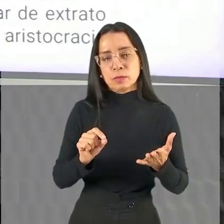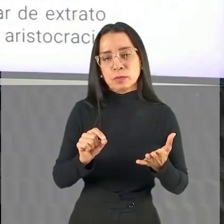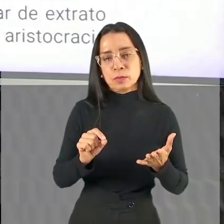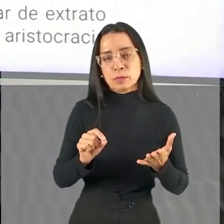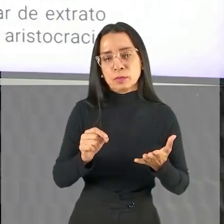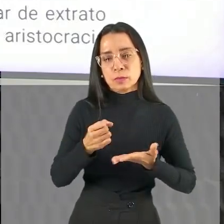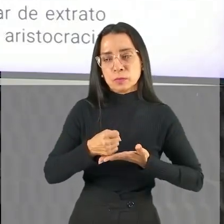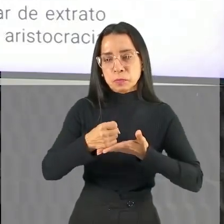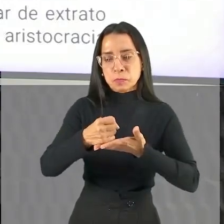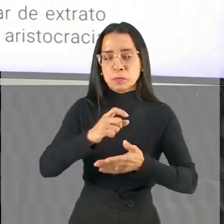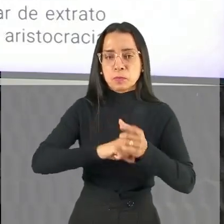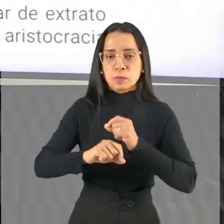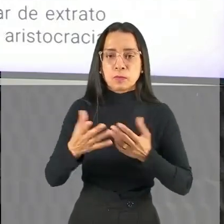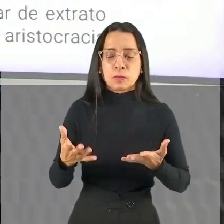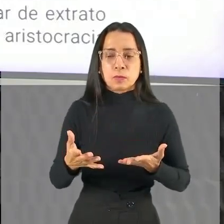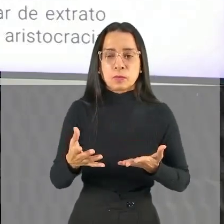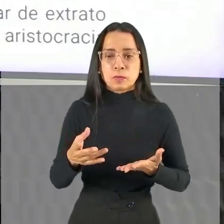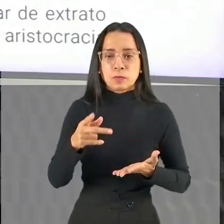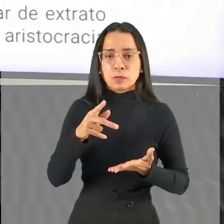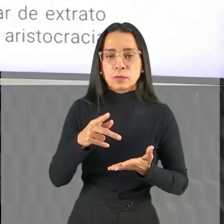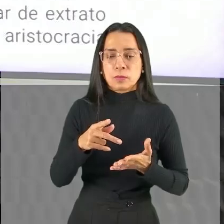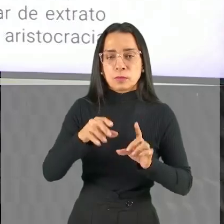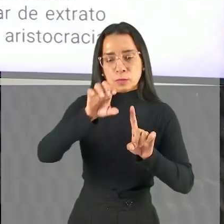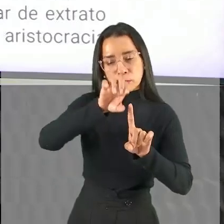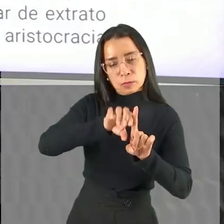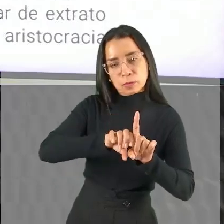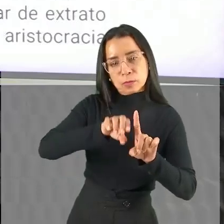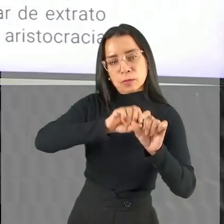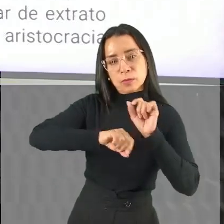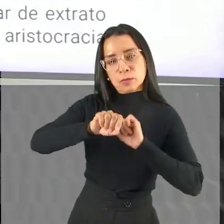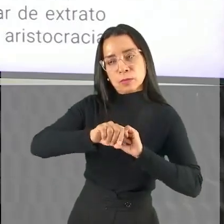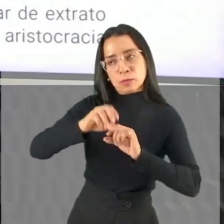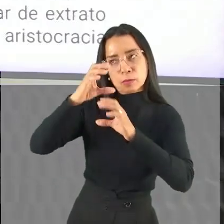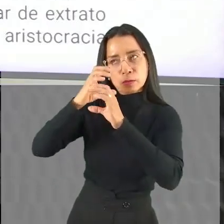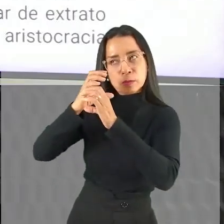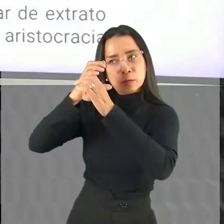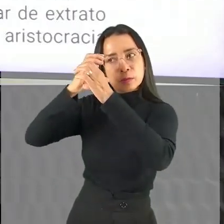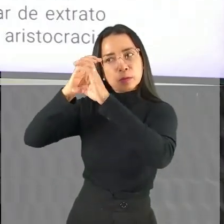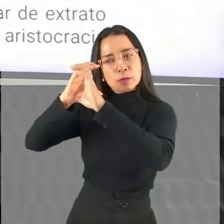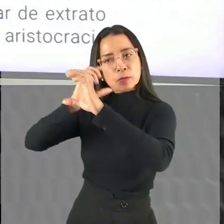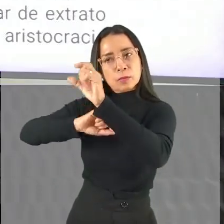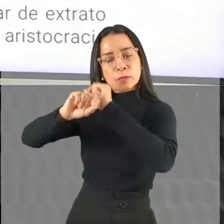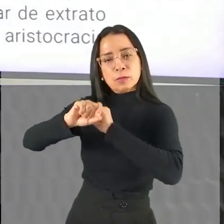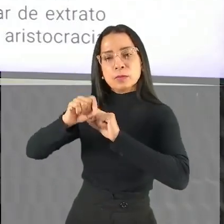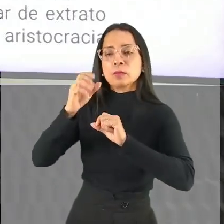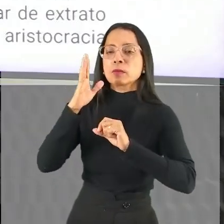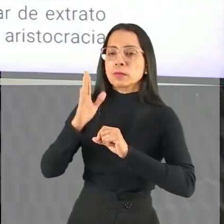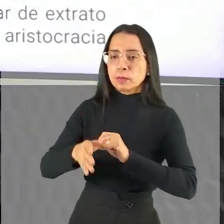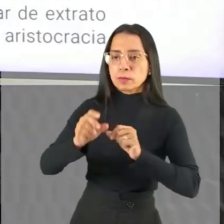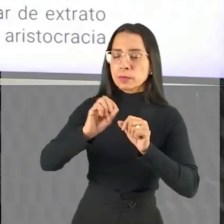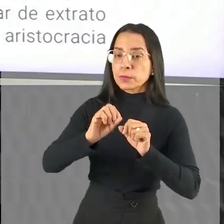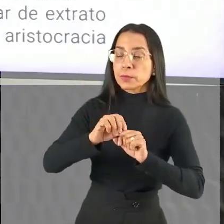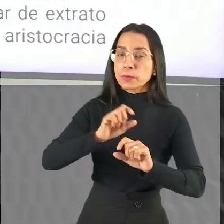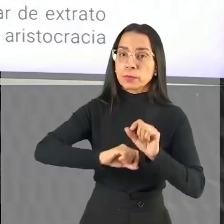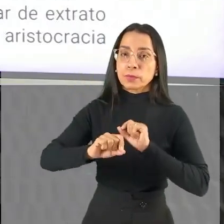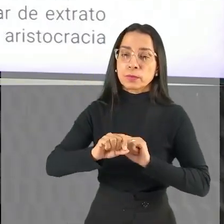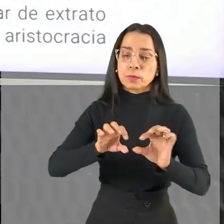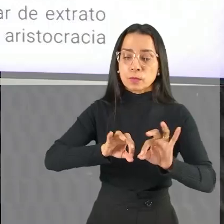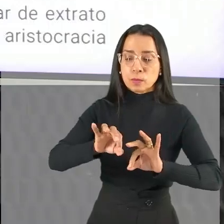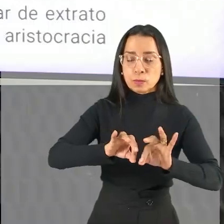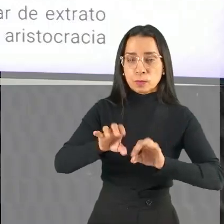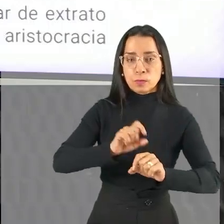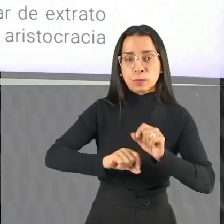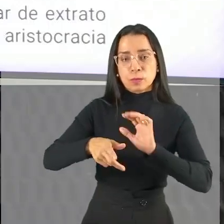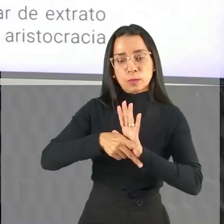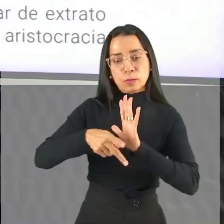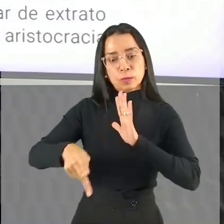grandes contribuições. Calendário, a própria astronomia que eles já executavam, né? E